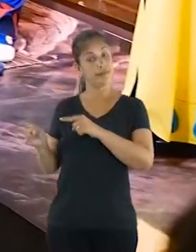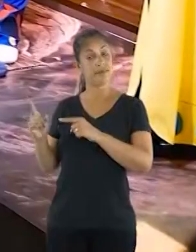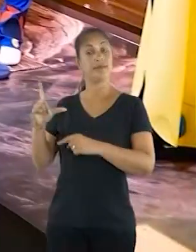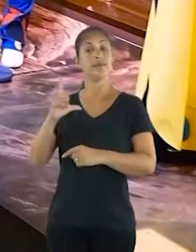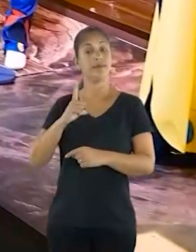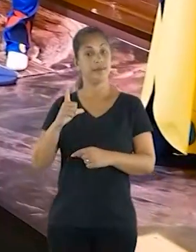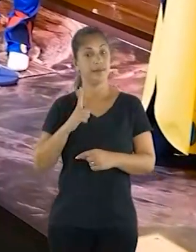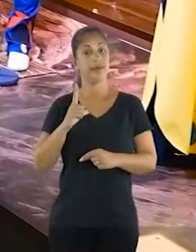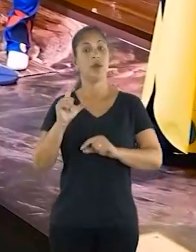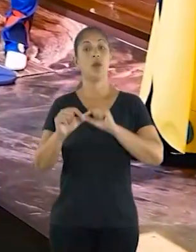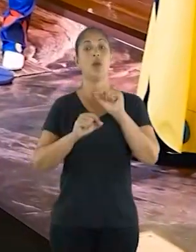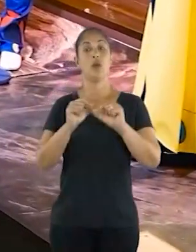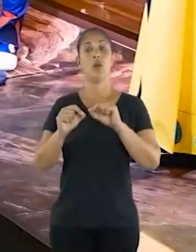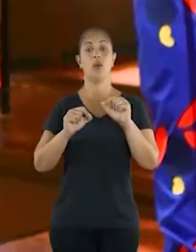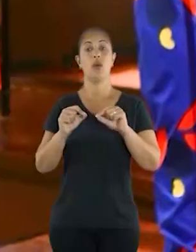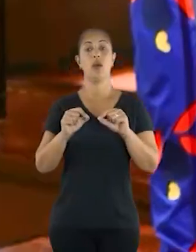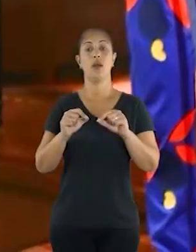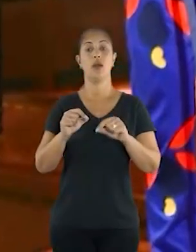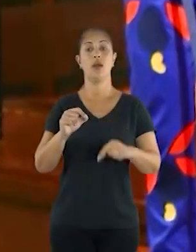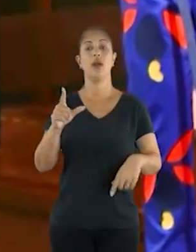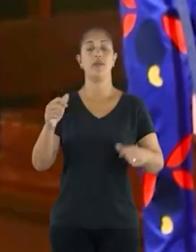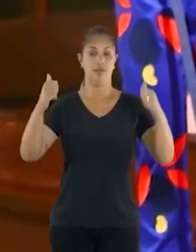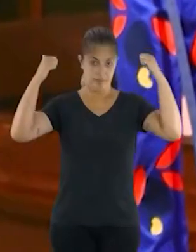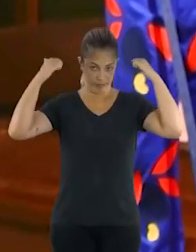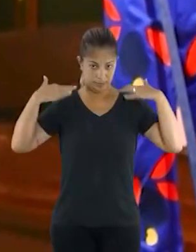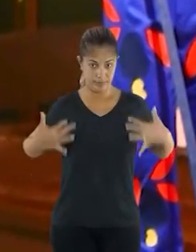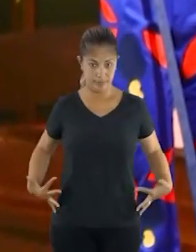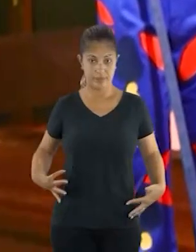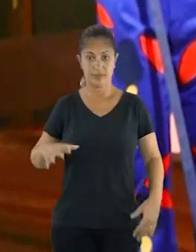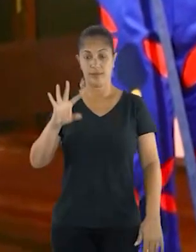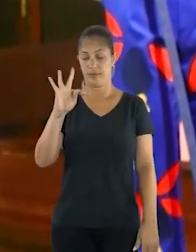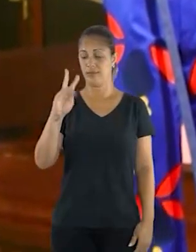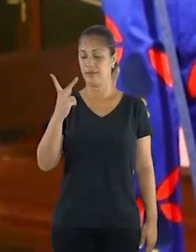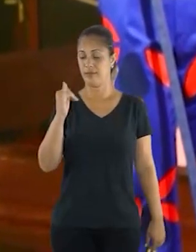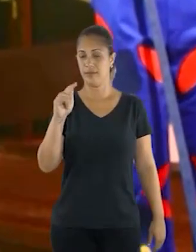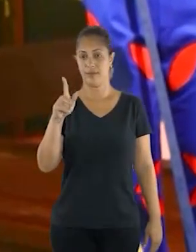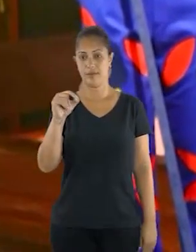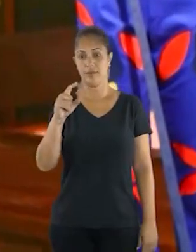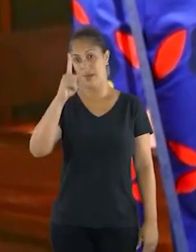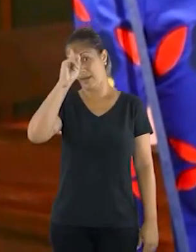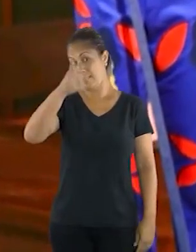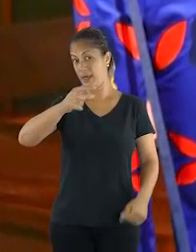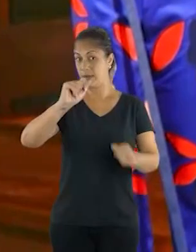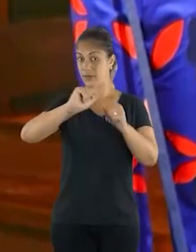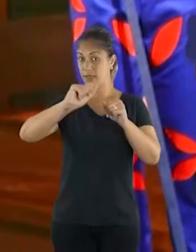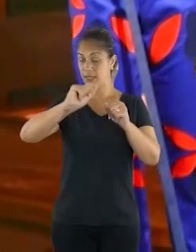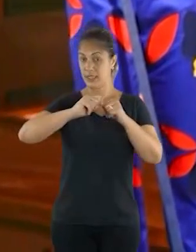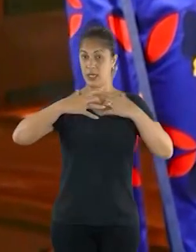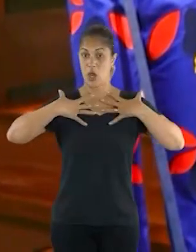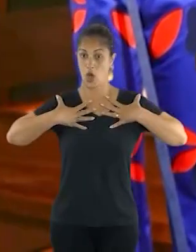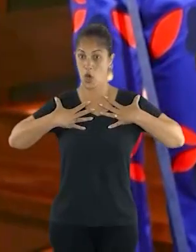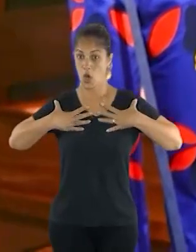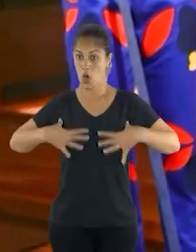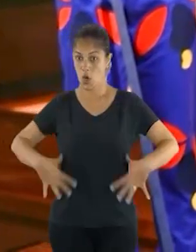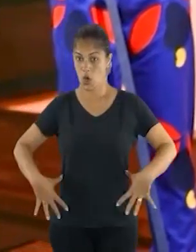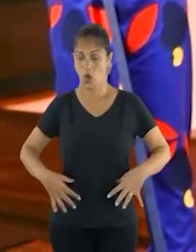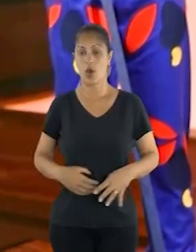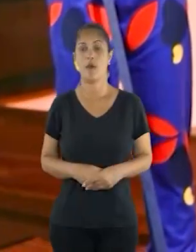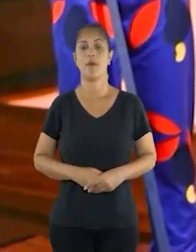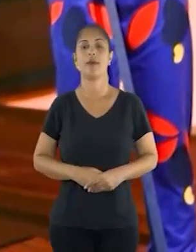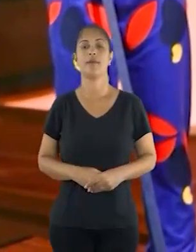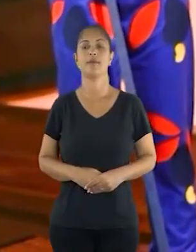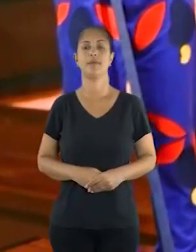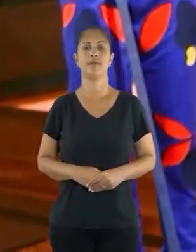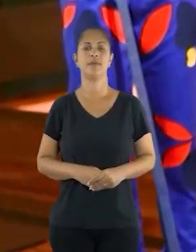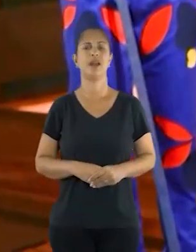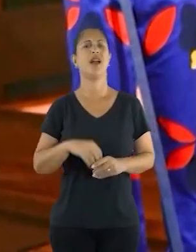gente tem o encourado, que é o diabo, que a gente mandou fazer essa roupa aqui,